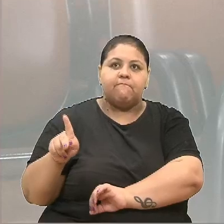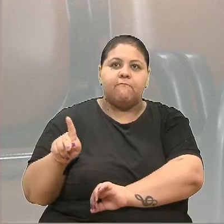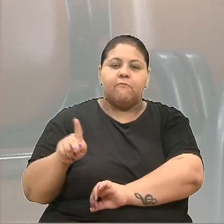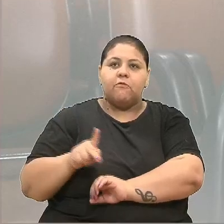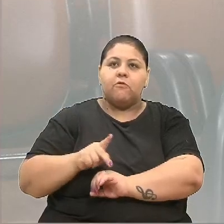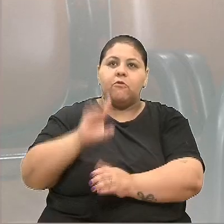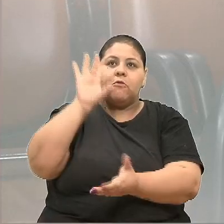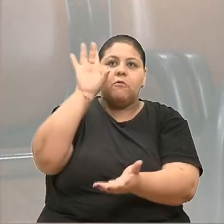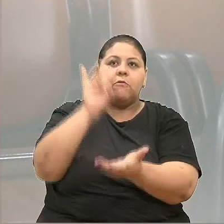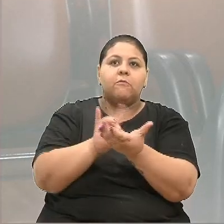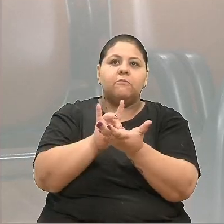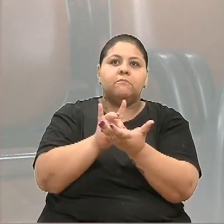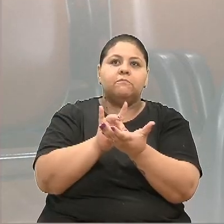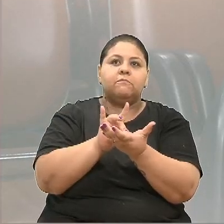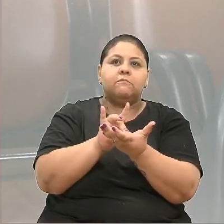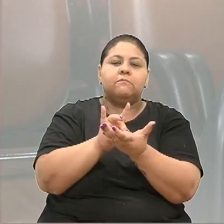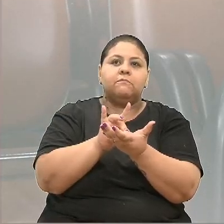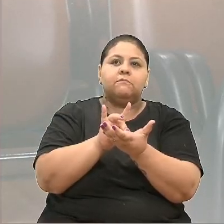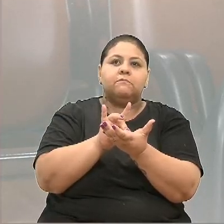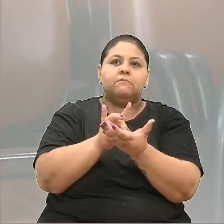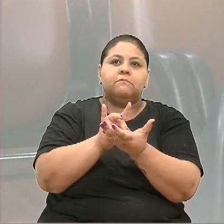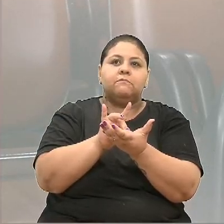imortalizada